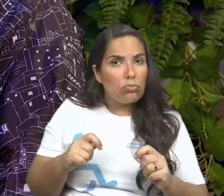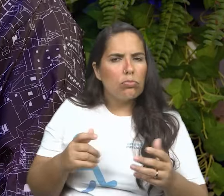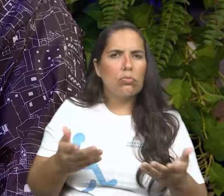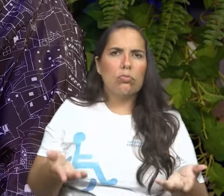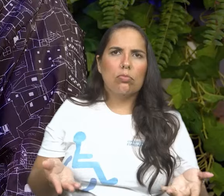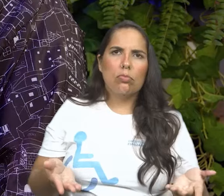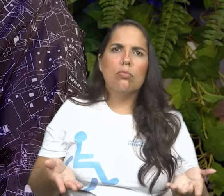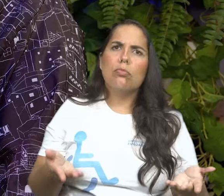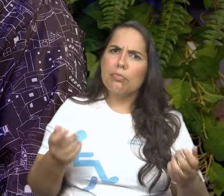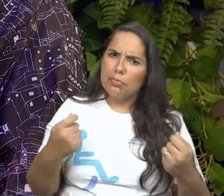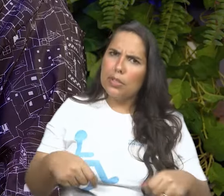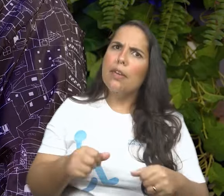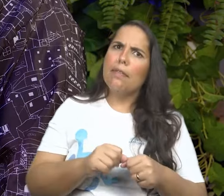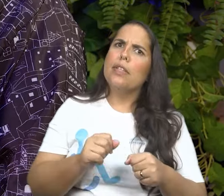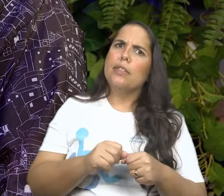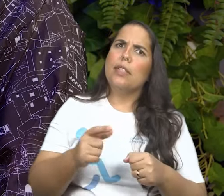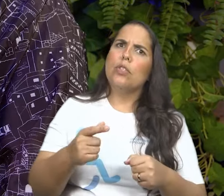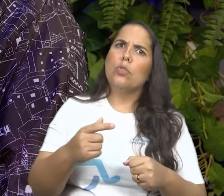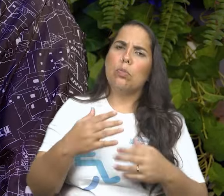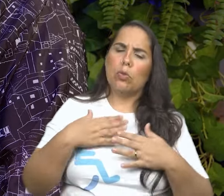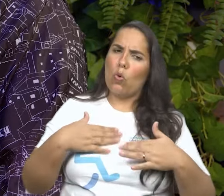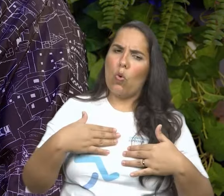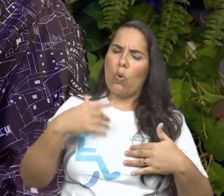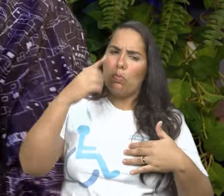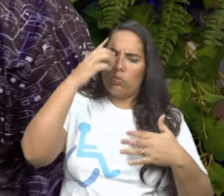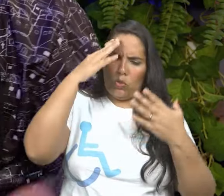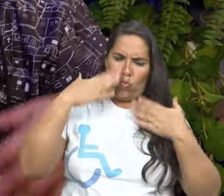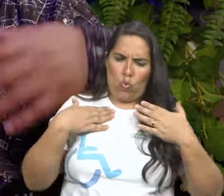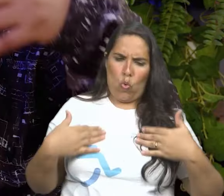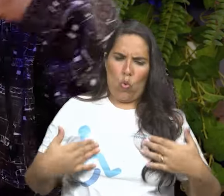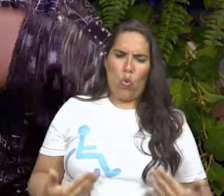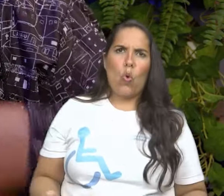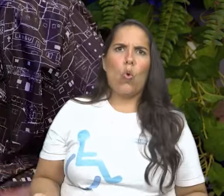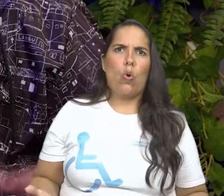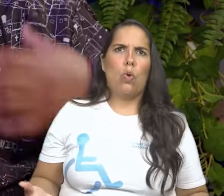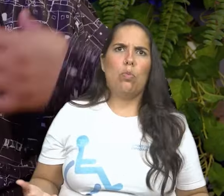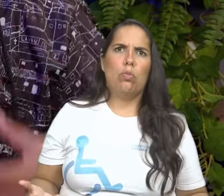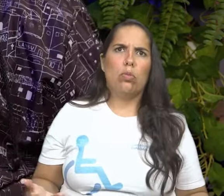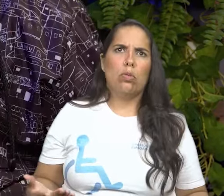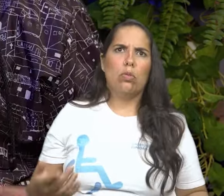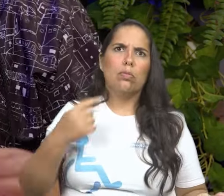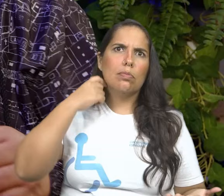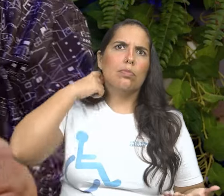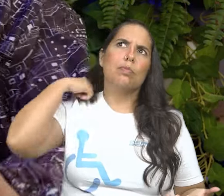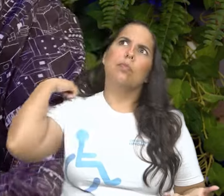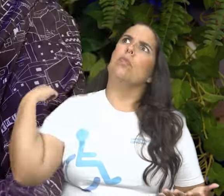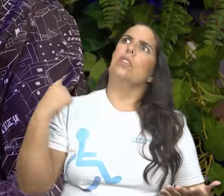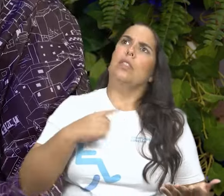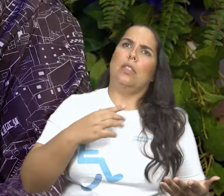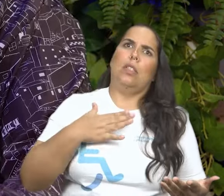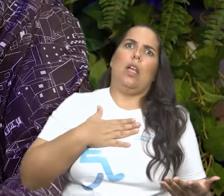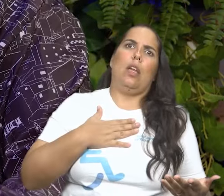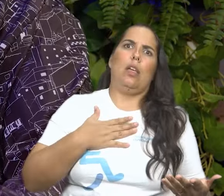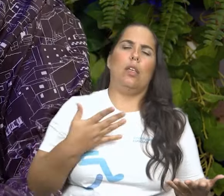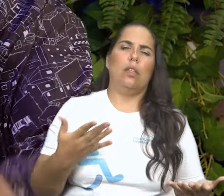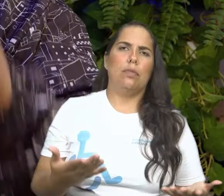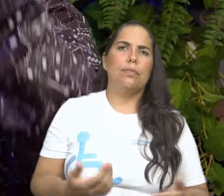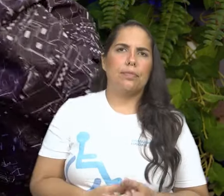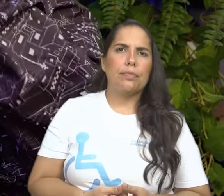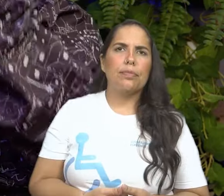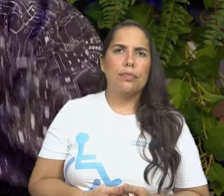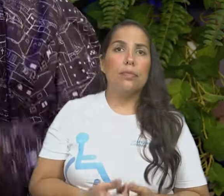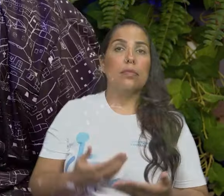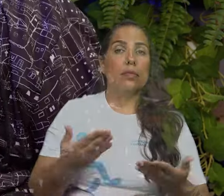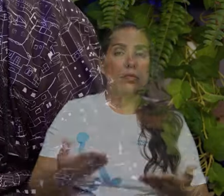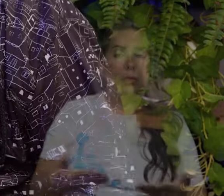você tem que fazer isso pelo seu corpo pela sua carcaça por esse por essa matéria que que você sustenta né que